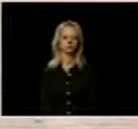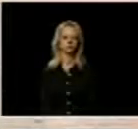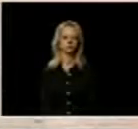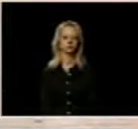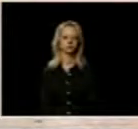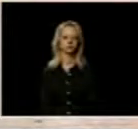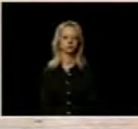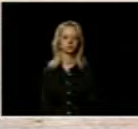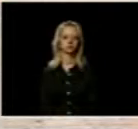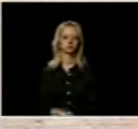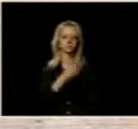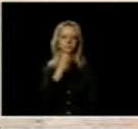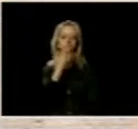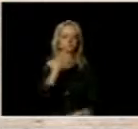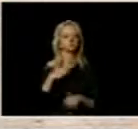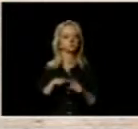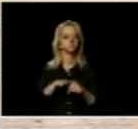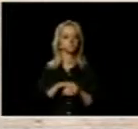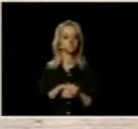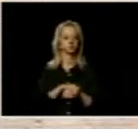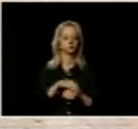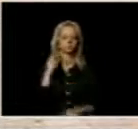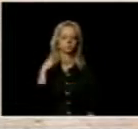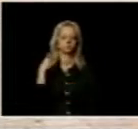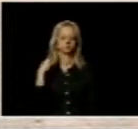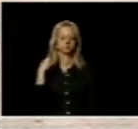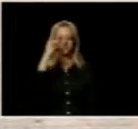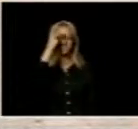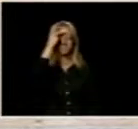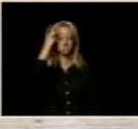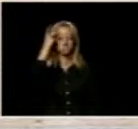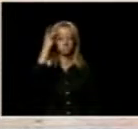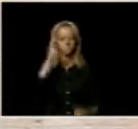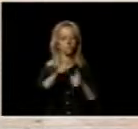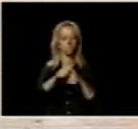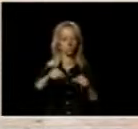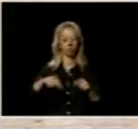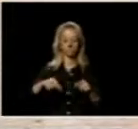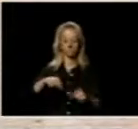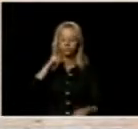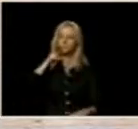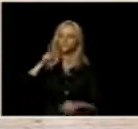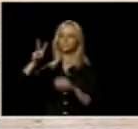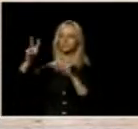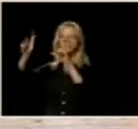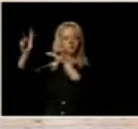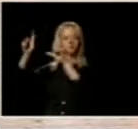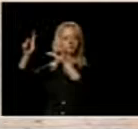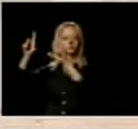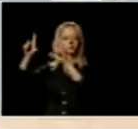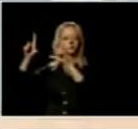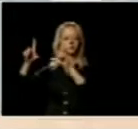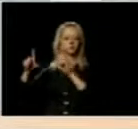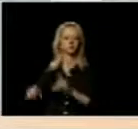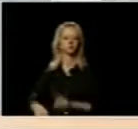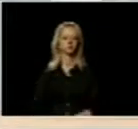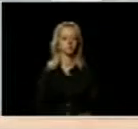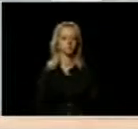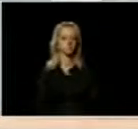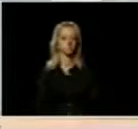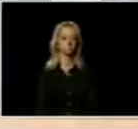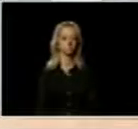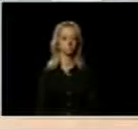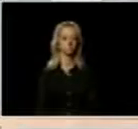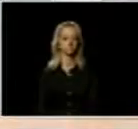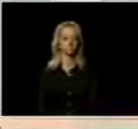Boa noite novamente, presidente, senhores vereadores, município que nos acompanha, município que nos assiste. Presidente, eu faço questão de utilizar esse espaço, porque esse é o único espaço